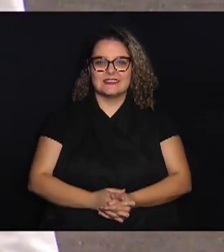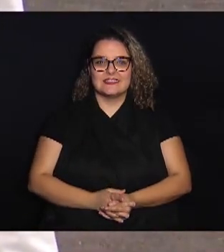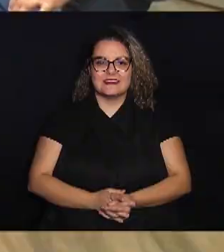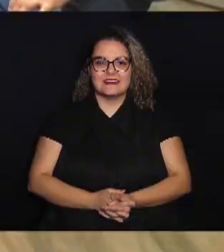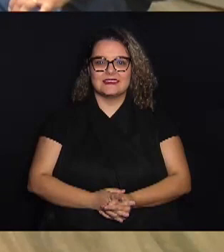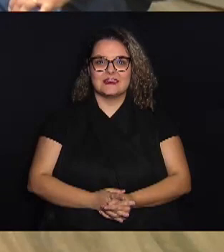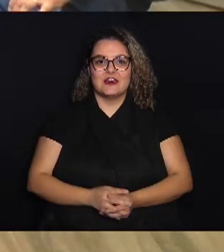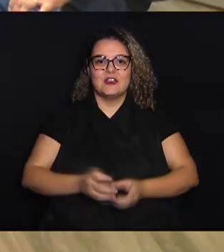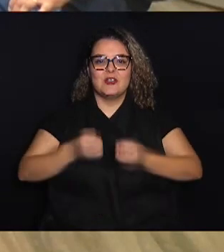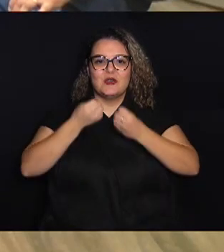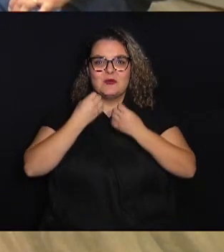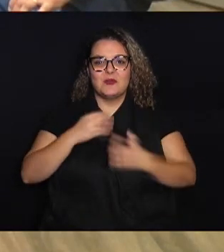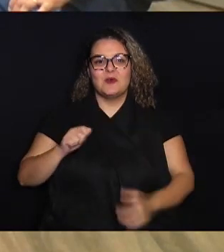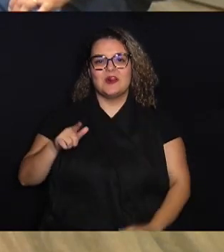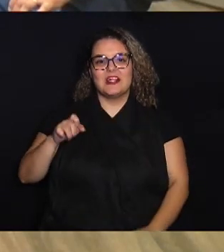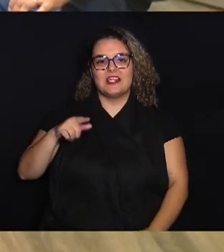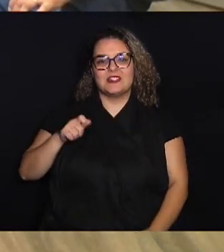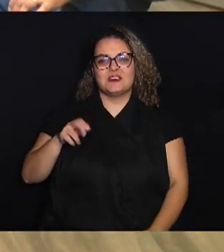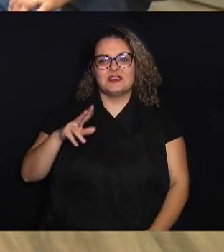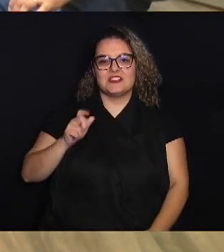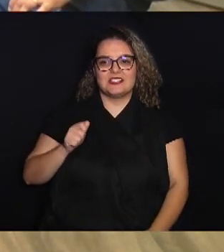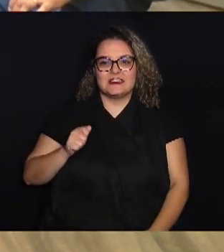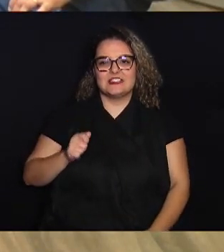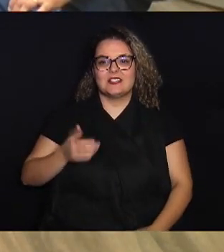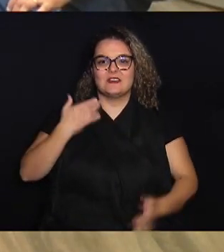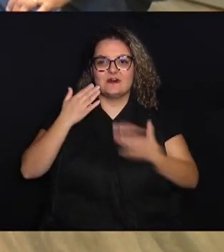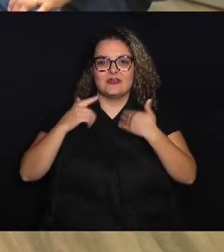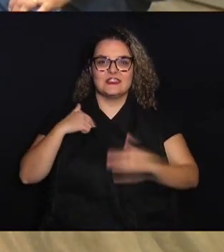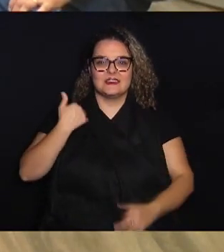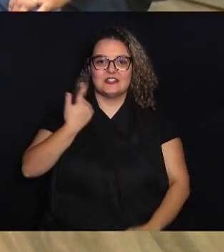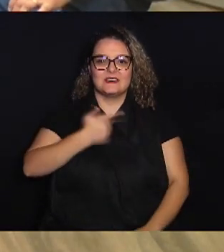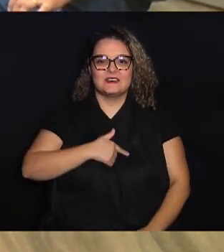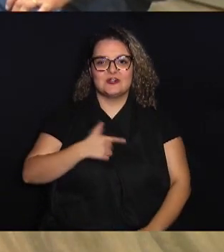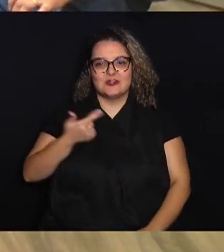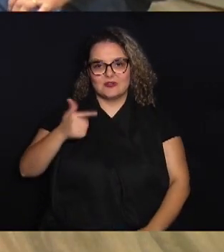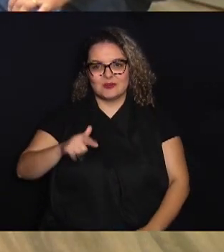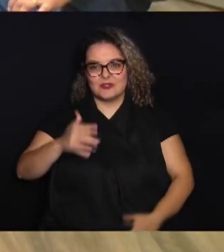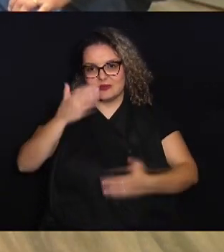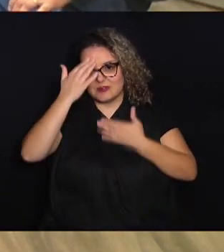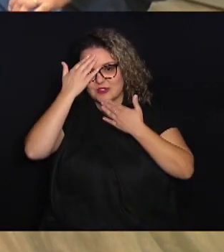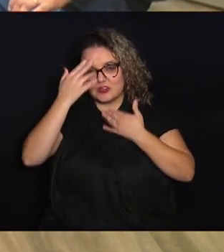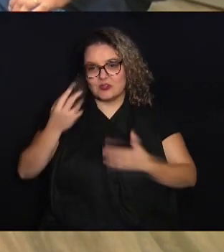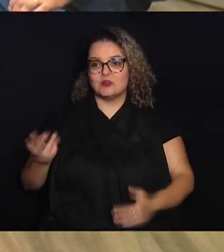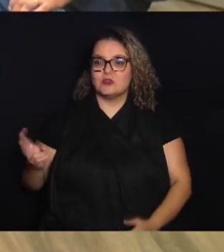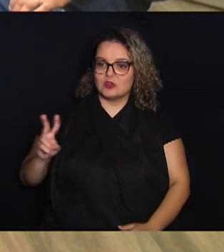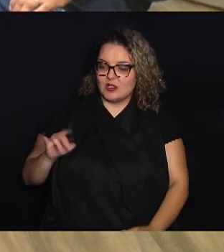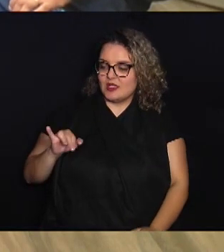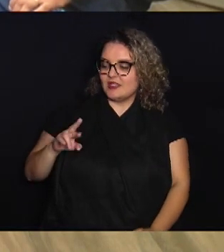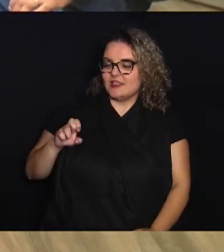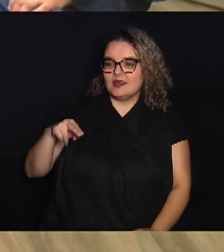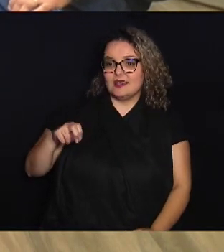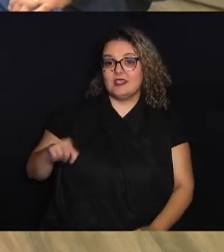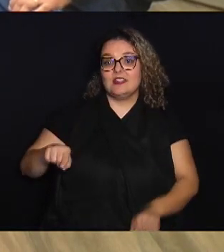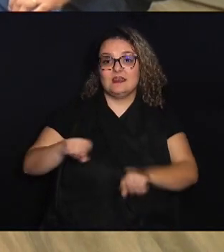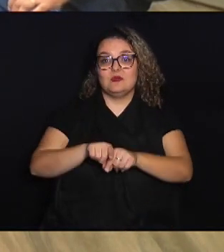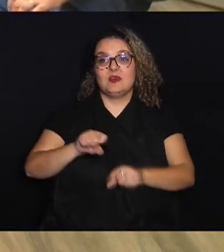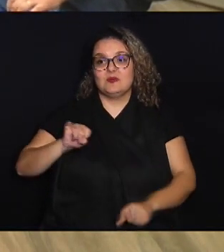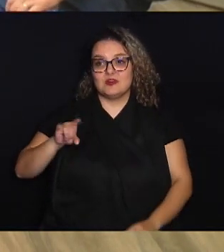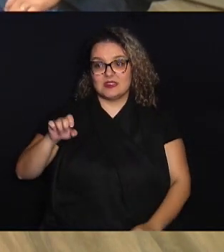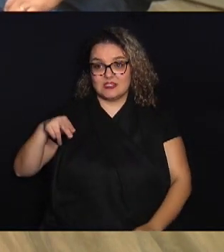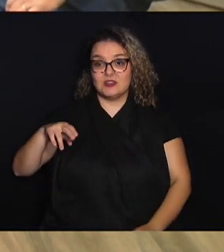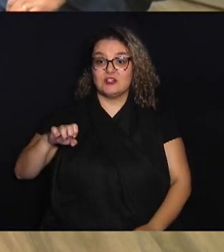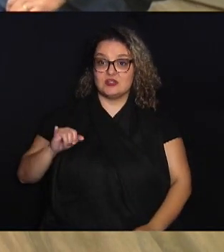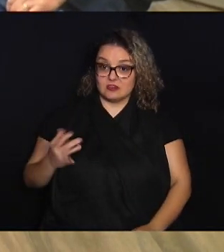Boa, muito obrigado, Alexandra Dias, conversando conosco. Mais uma vez, obrigado. Os nossos dois convidados, a Irene e também o Sidney, prestaram